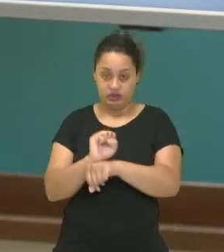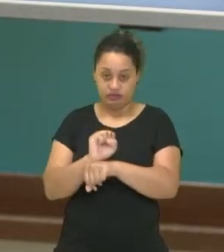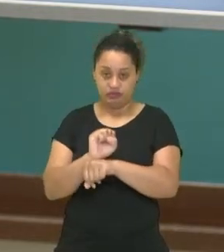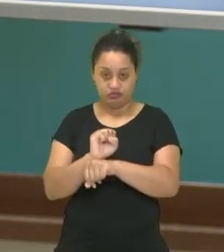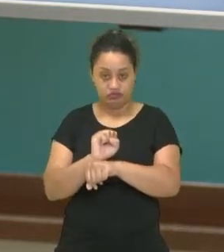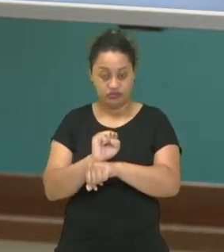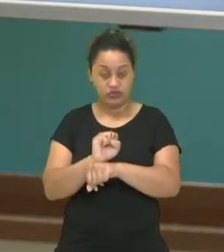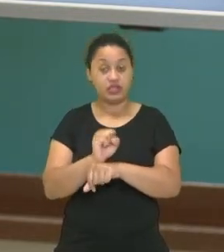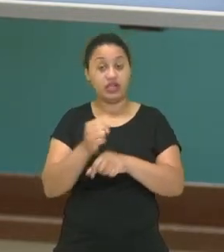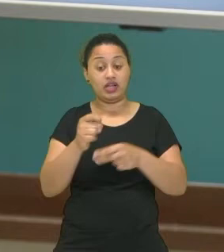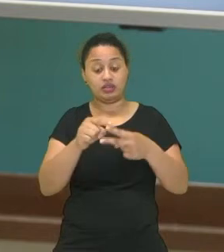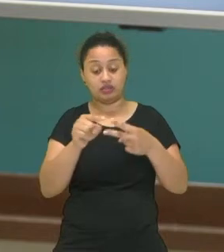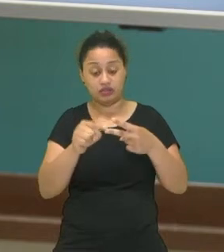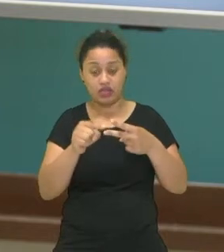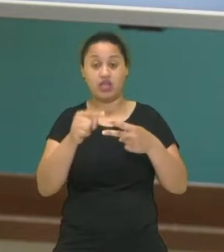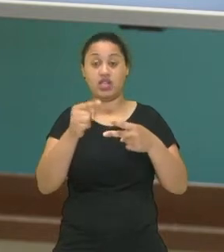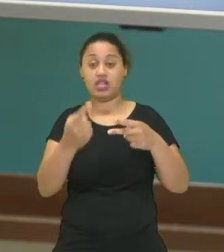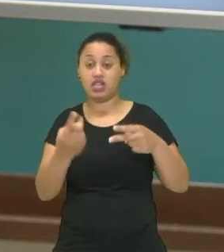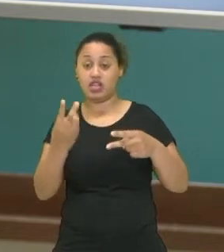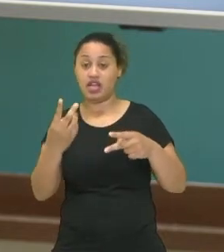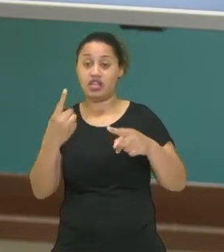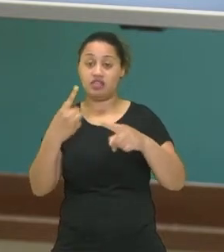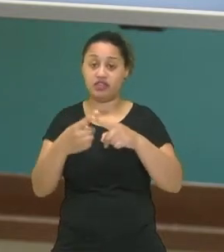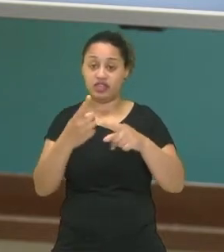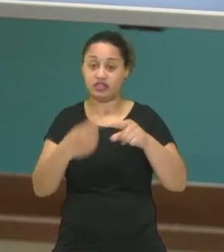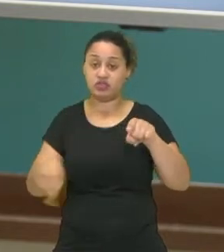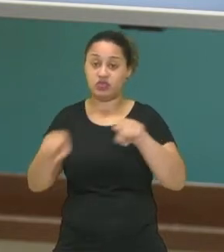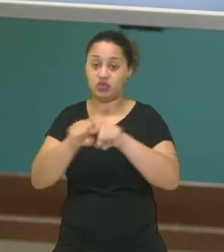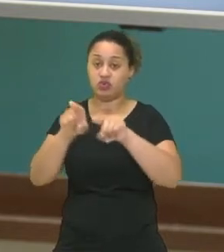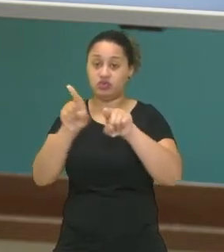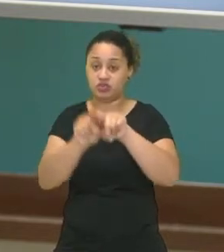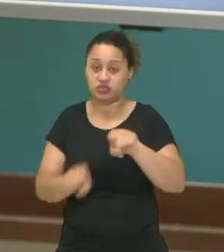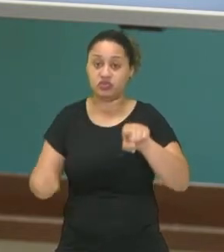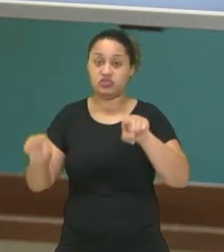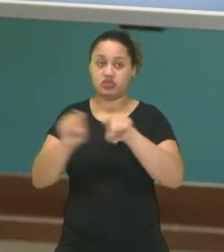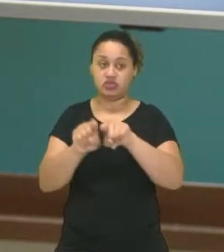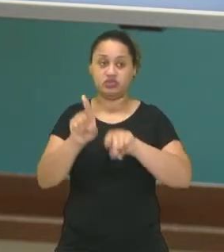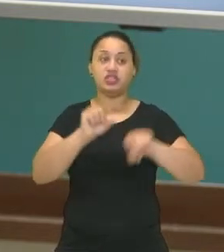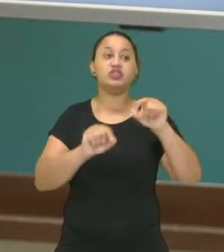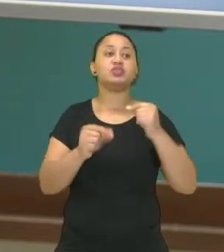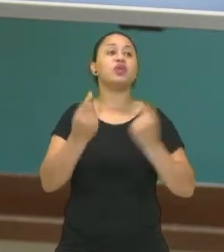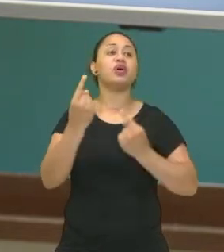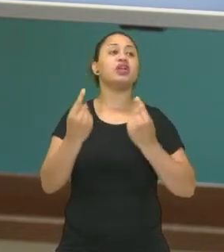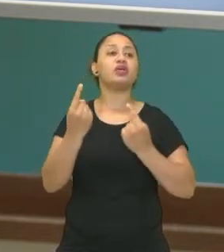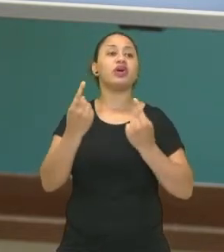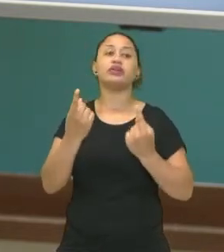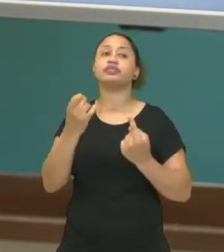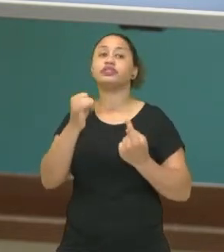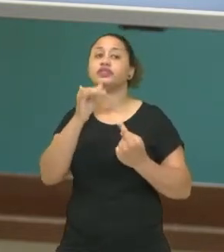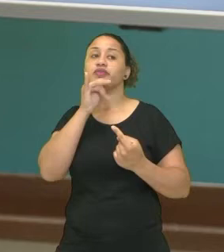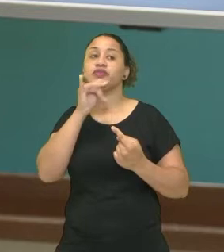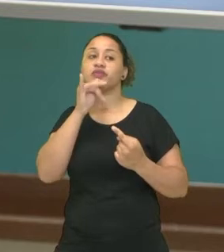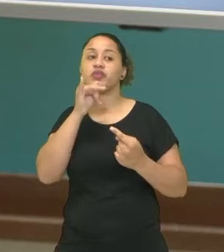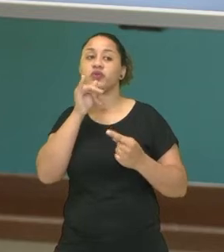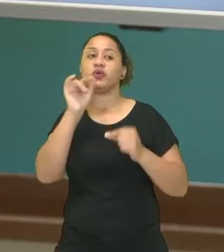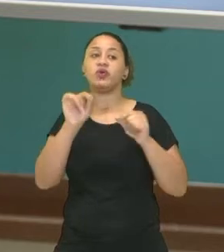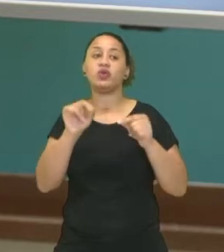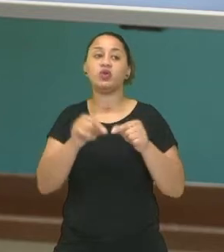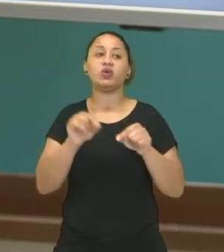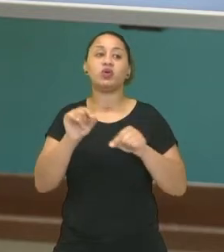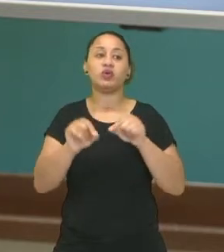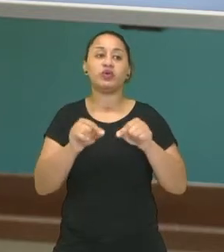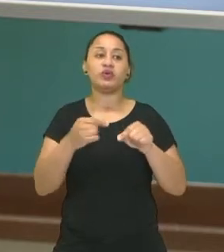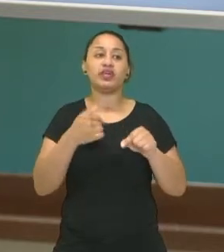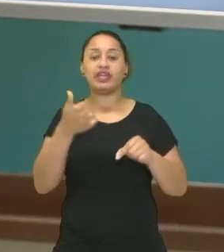Façam 3 vezes, tá? 3 séries. Então, você vai escolher um exercício, por exemplo, escolhi o exercício aqui